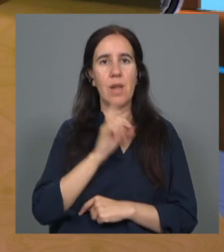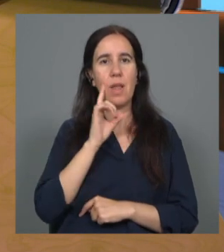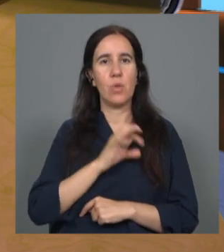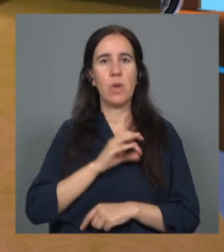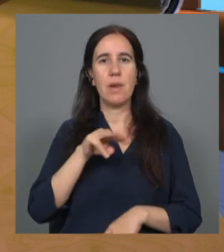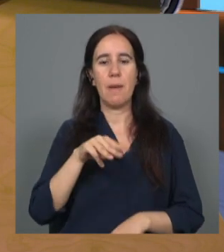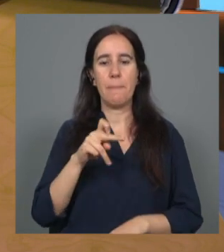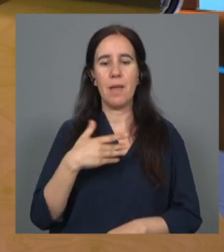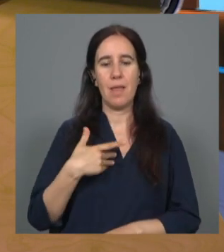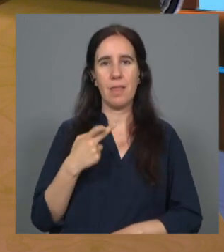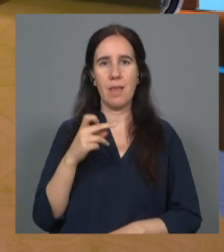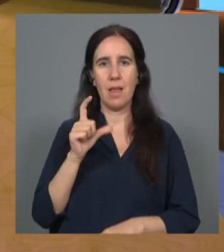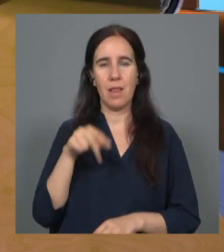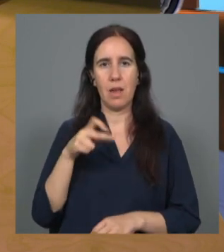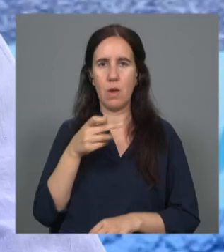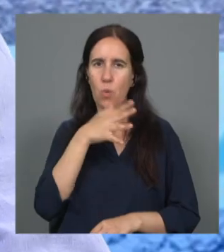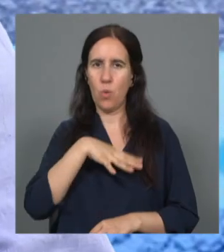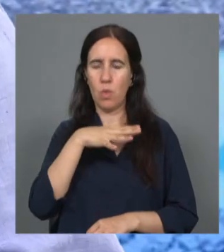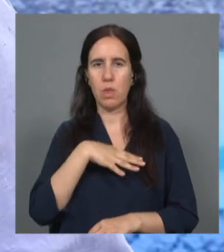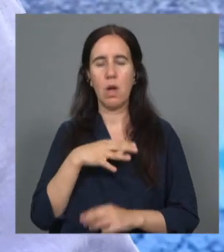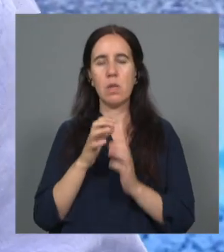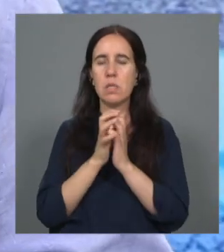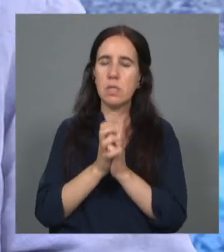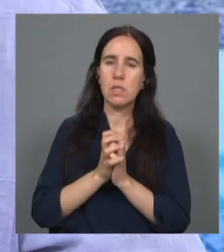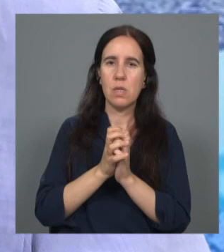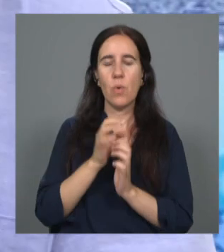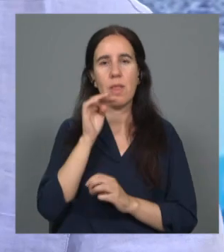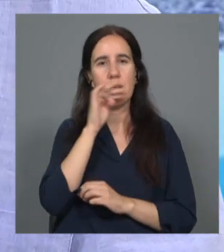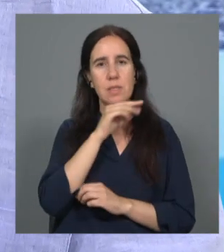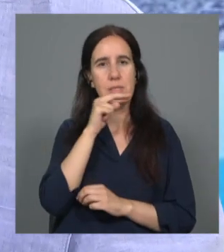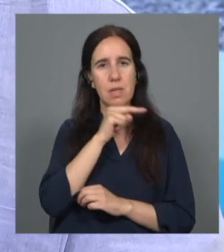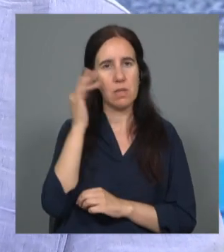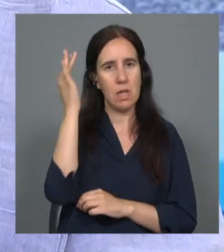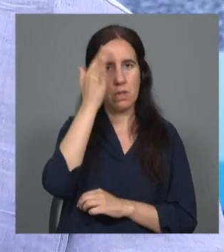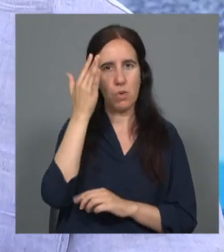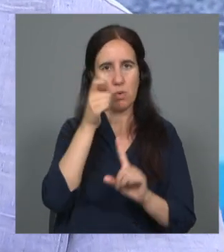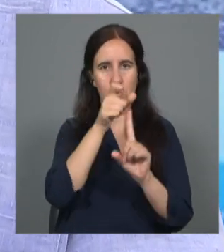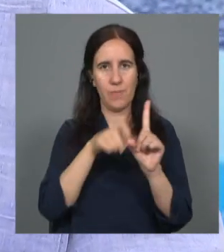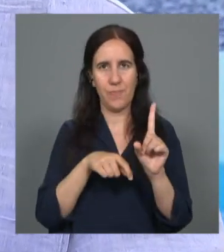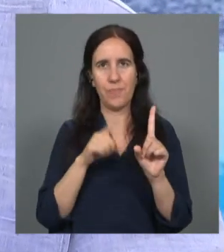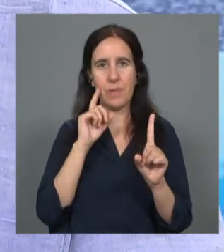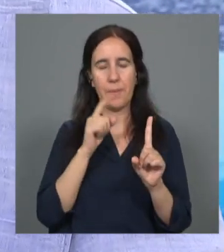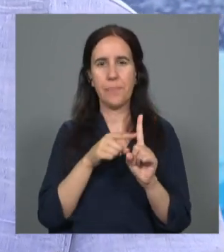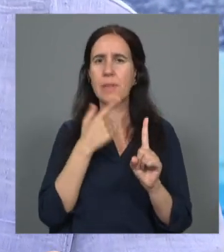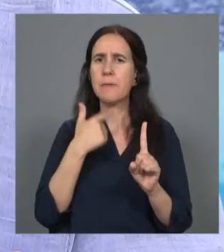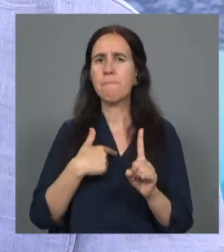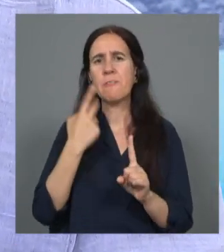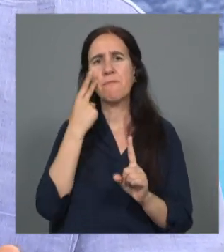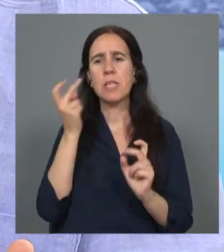Madalena, conta-nos que era muito devota de Santo António e relata alguns factos da sua